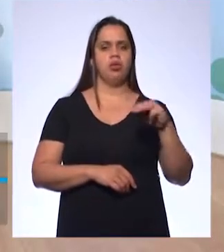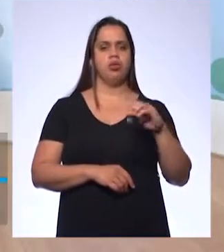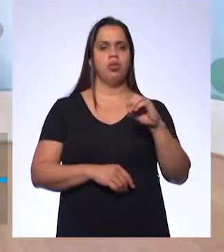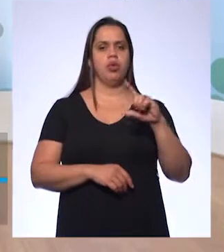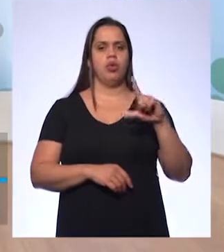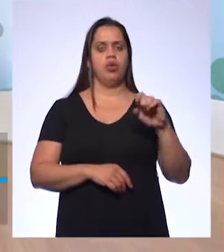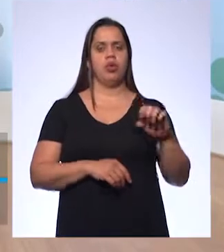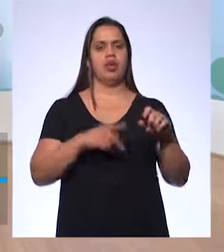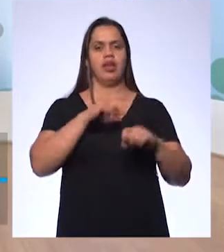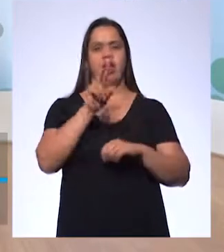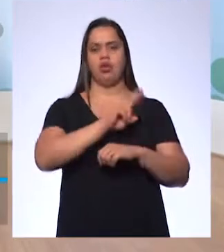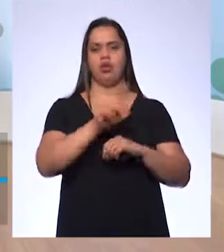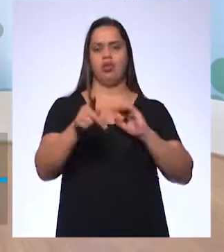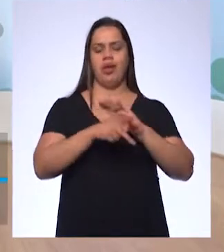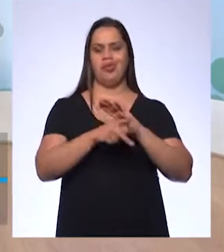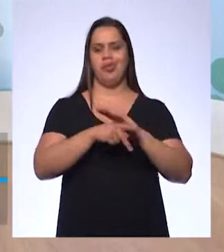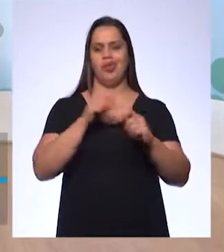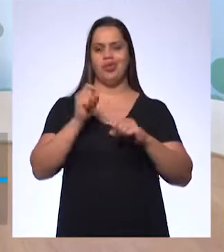mole.